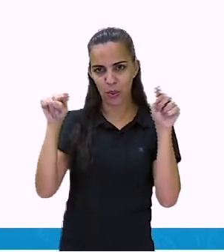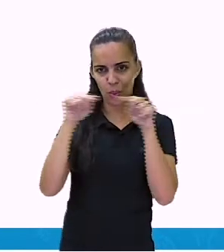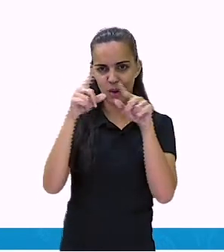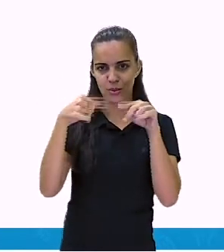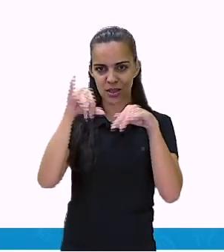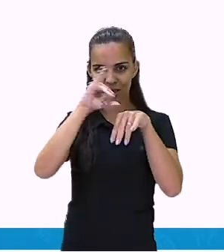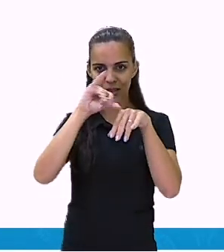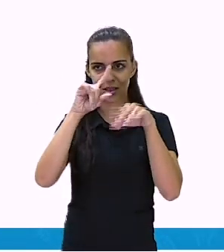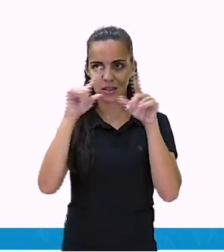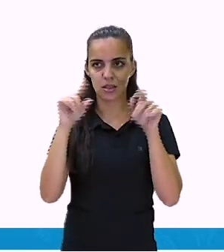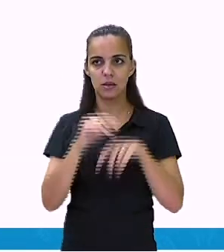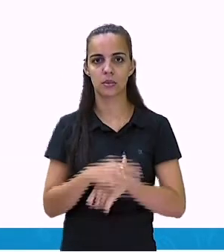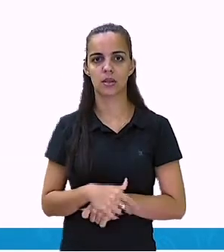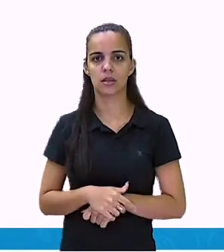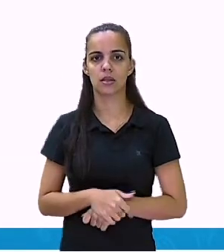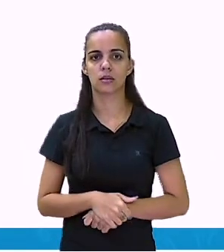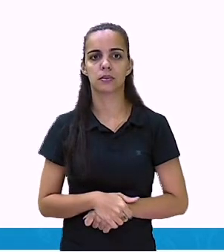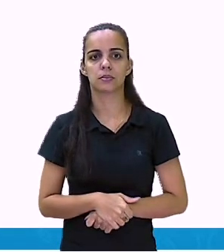aí, ok?